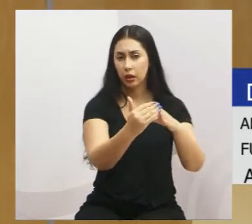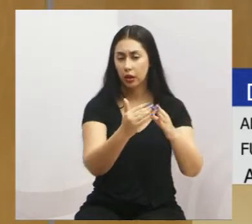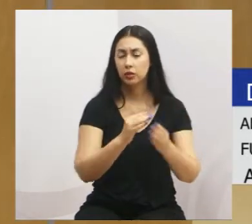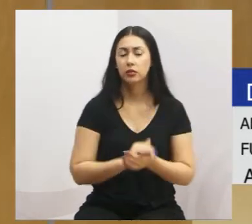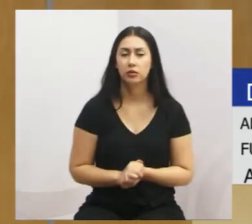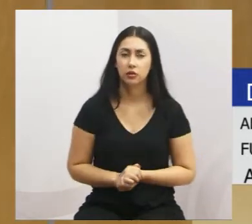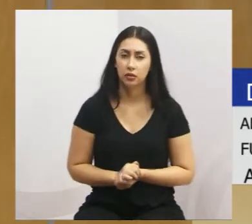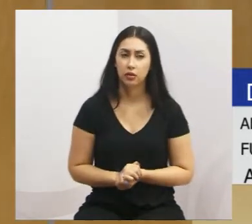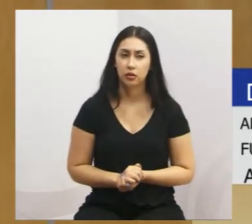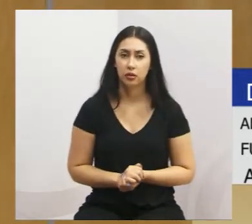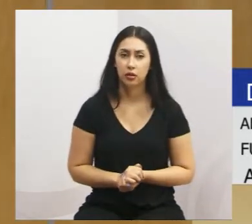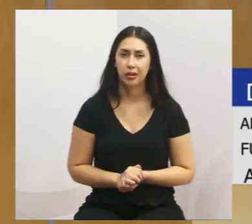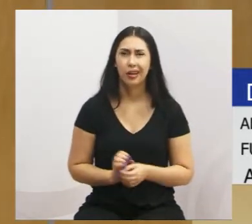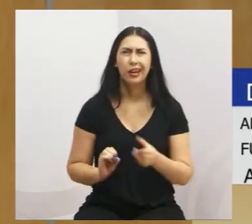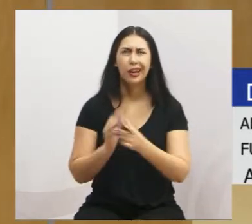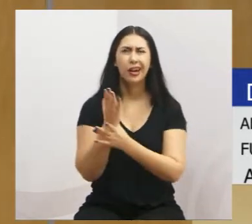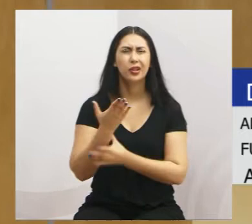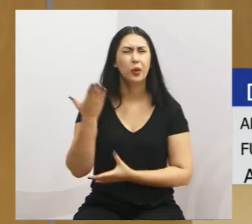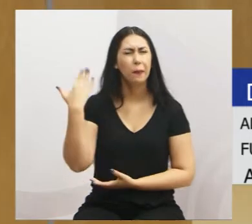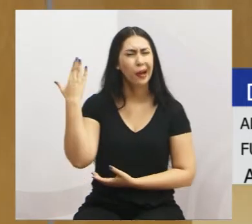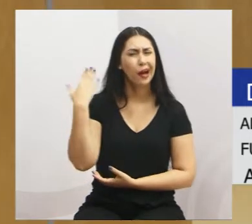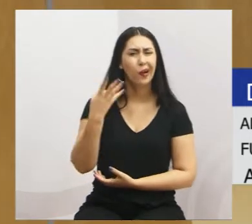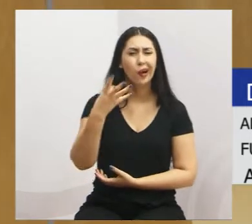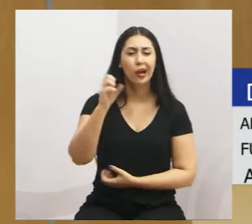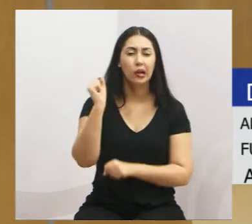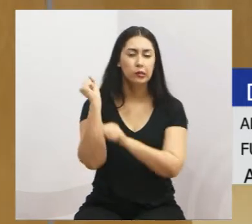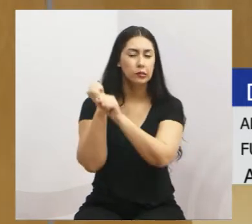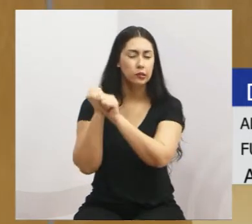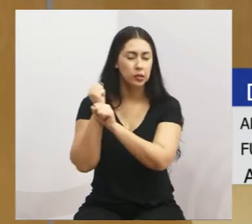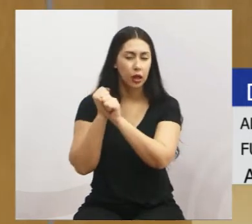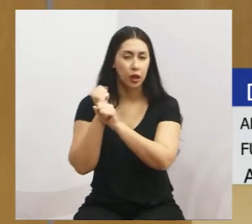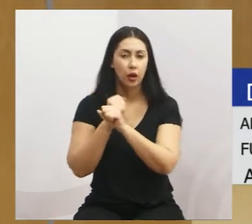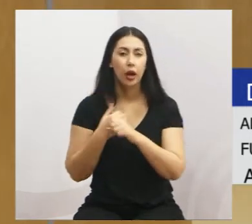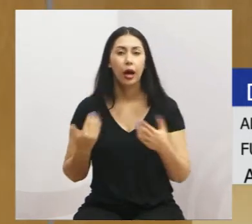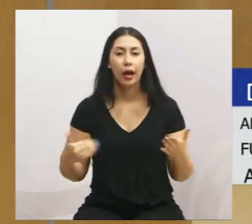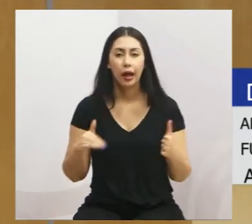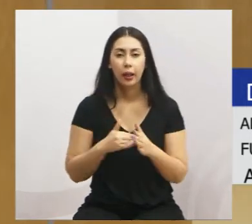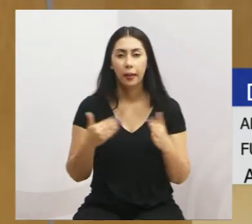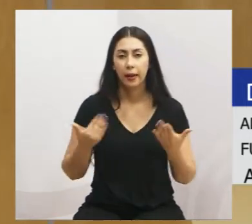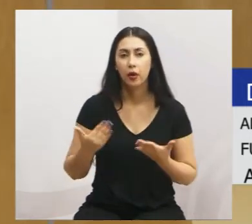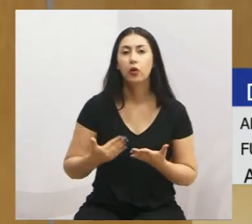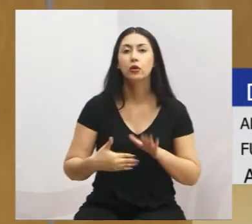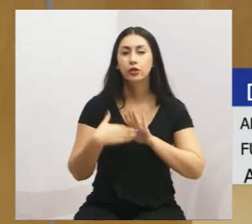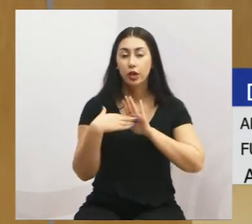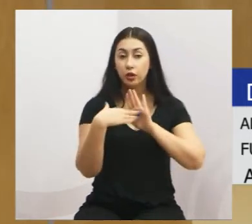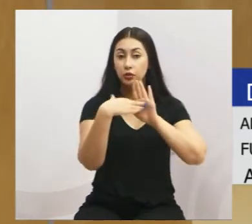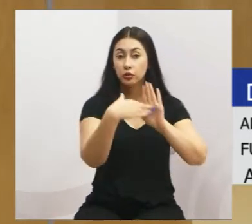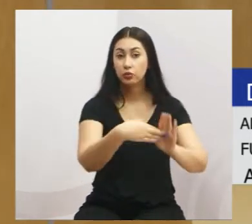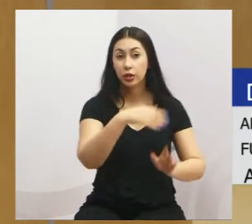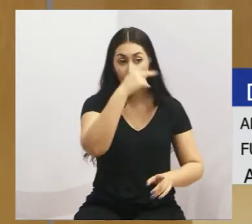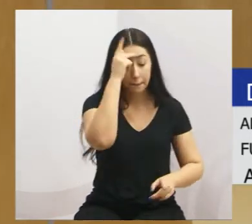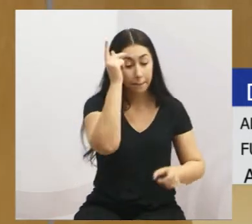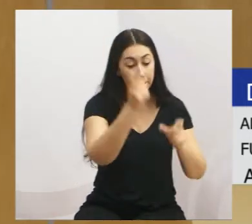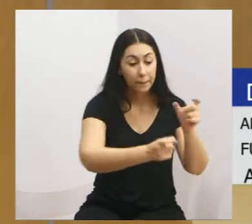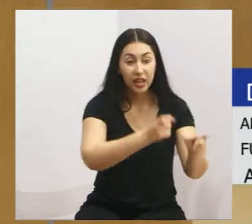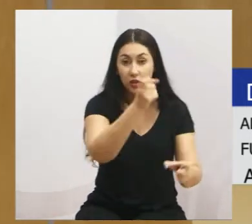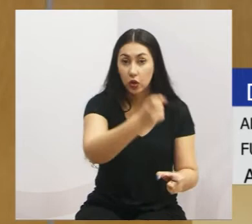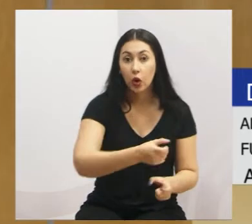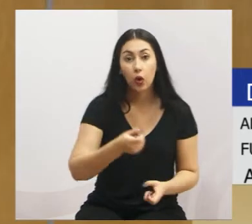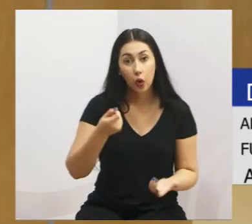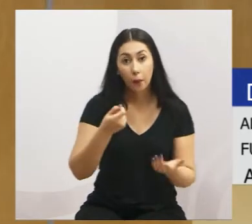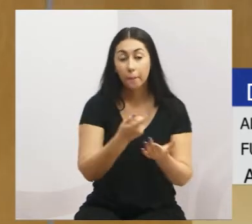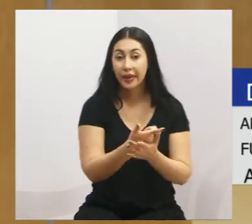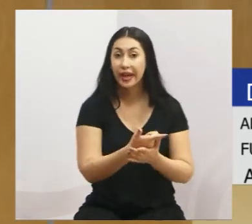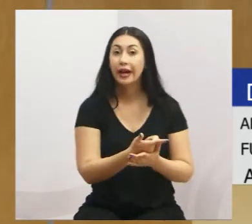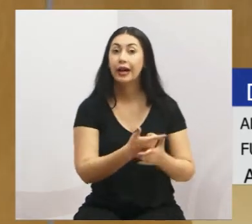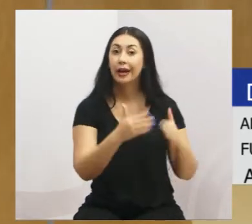pública criada há 40 anos no município, que atua na implementação de políticas públicas voltadas à habitação de interesse social,